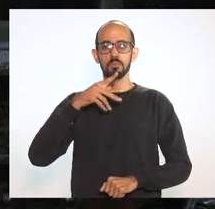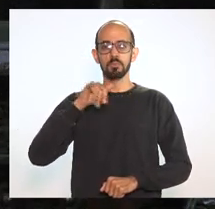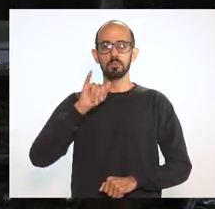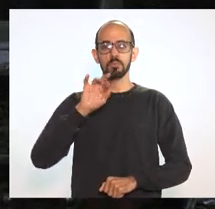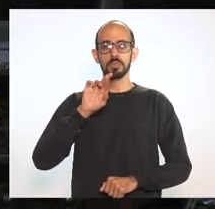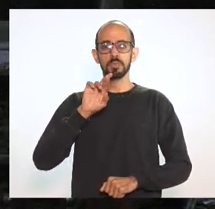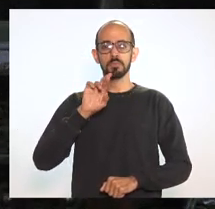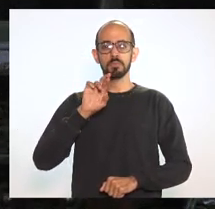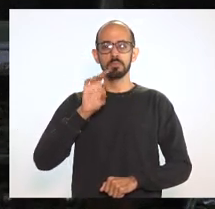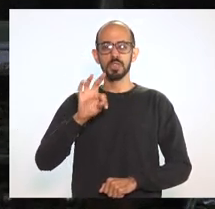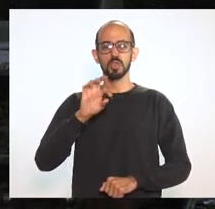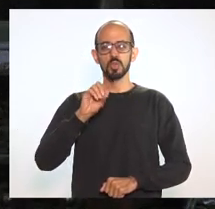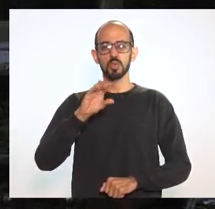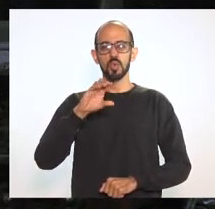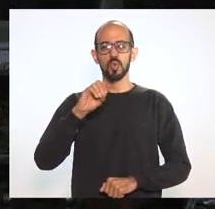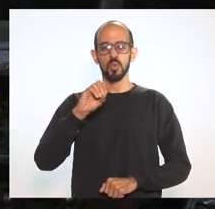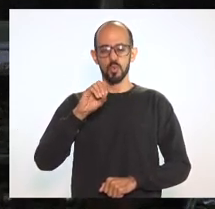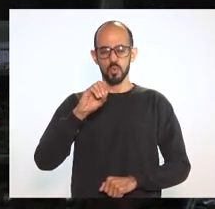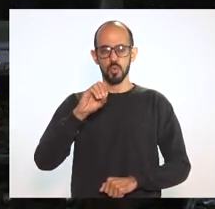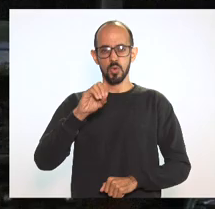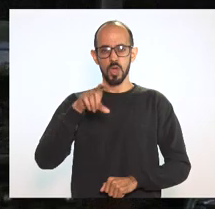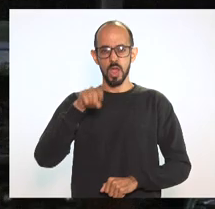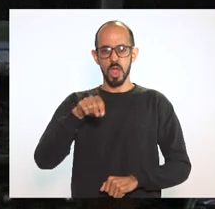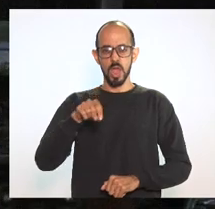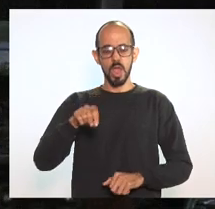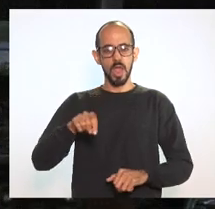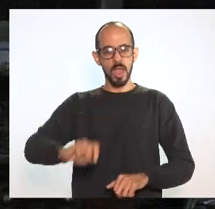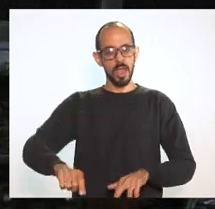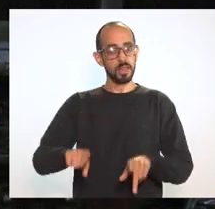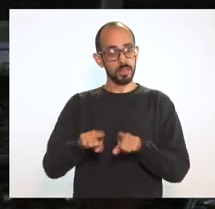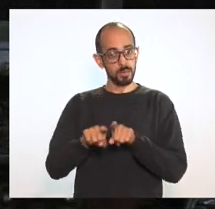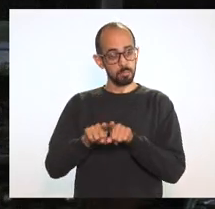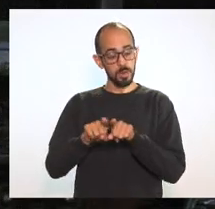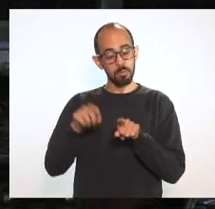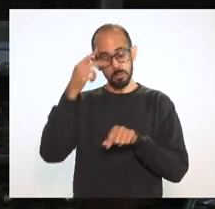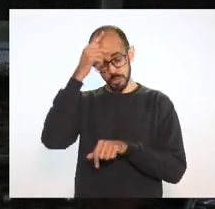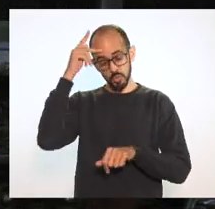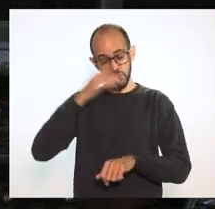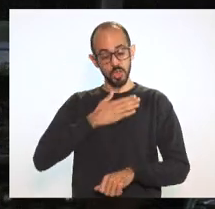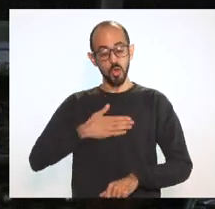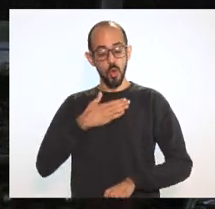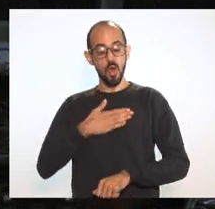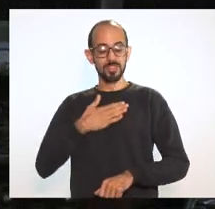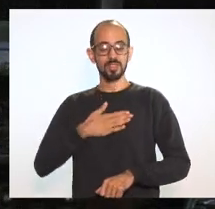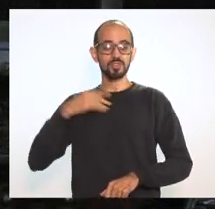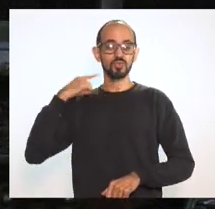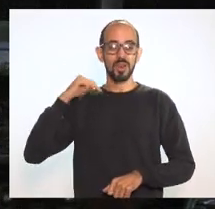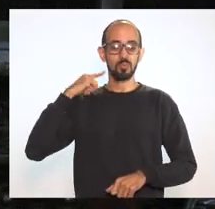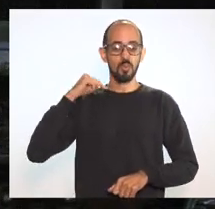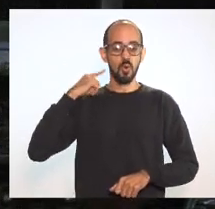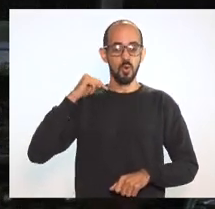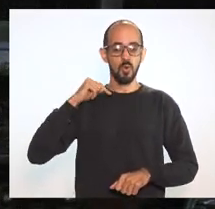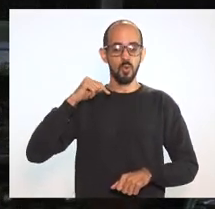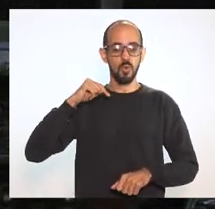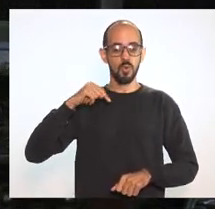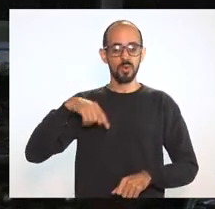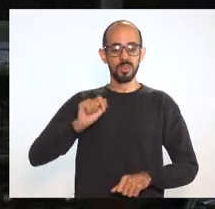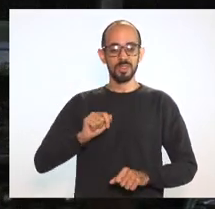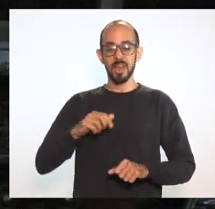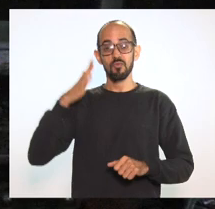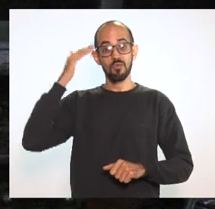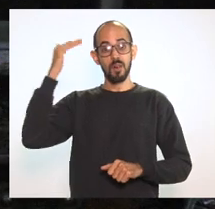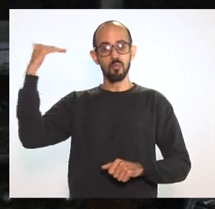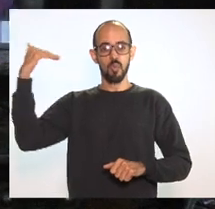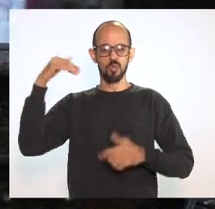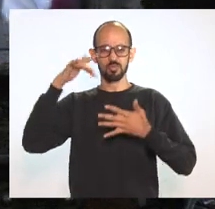Pitoco é torcedor do Flamengo, como eu, e famoso nas redes sociais, por sua atuação em defesa da inclusão social